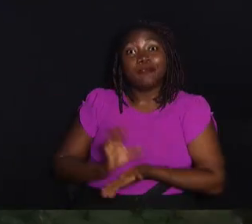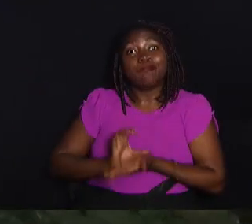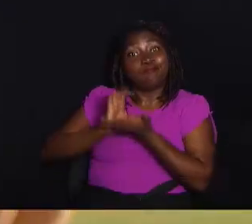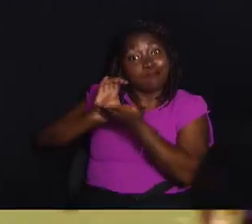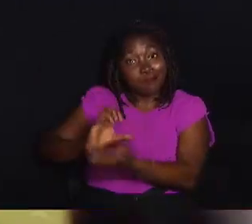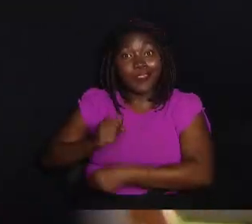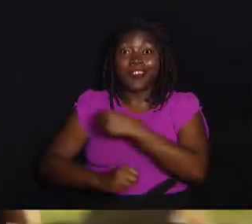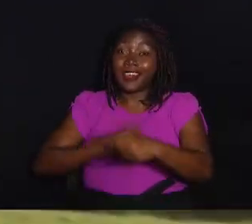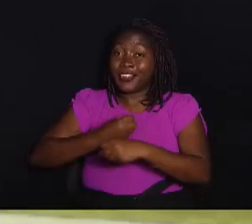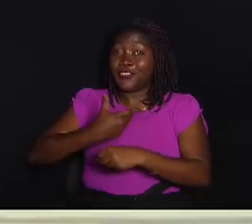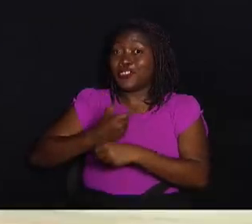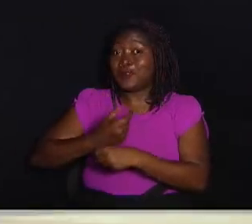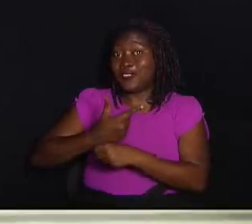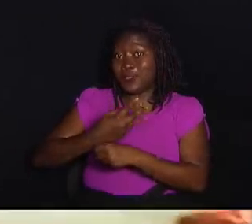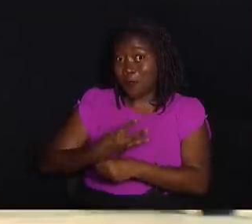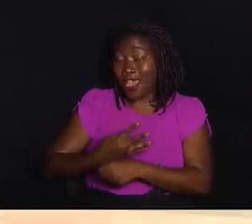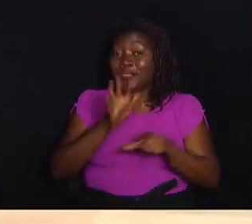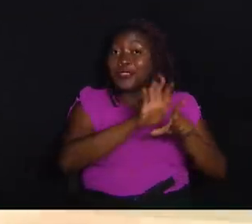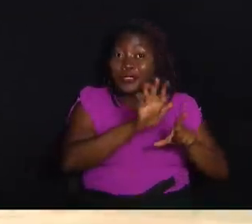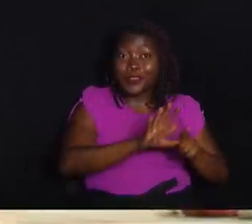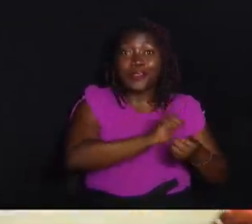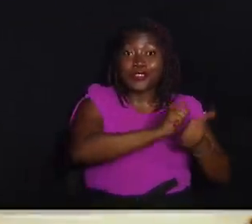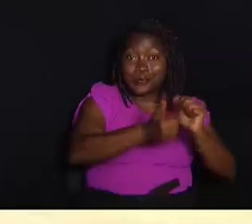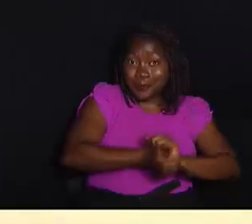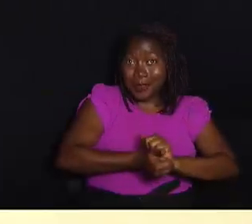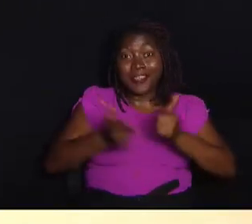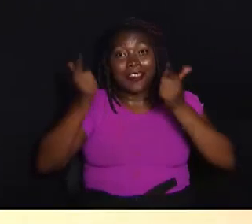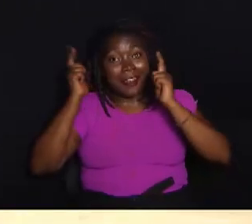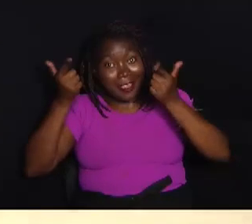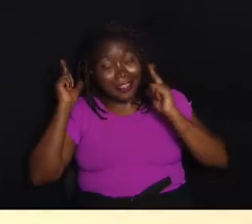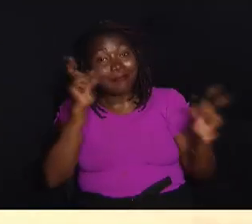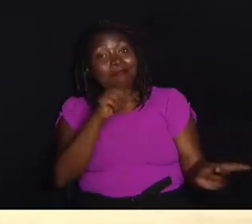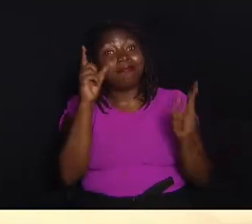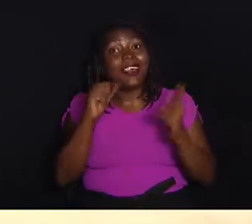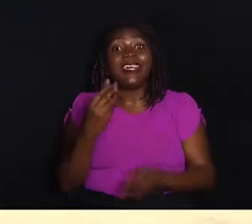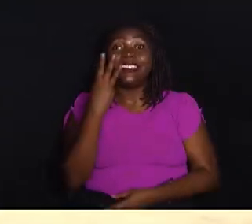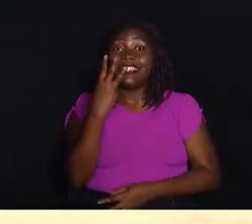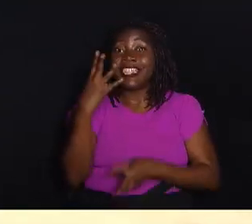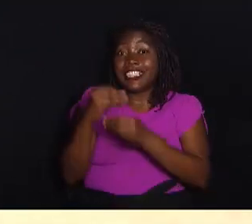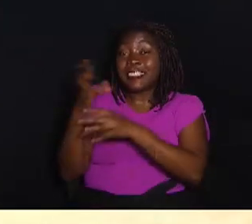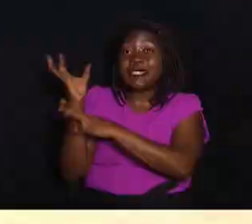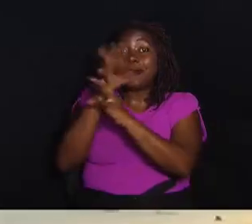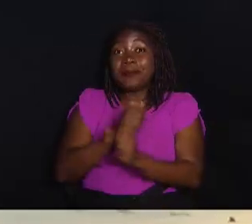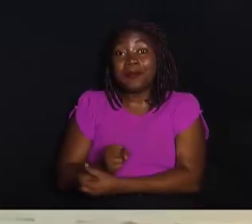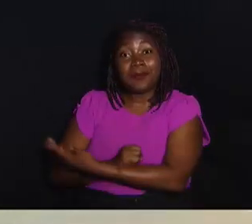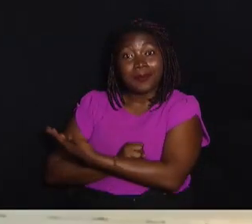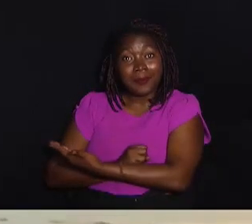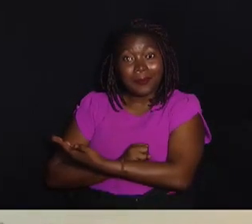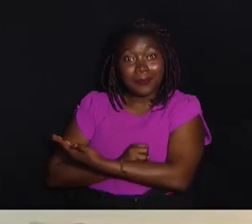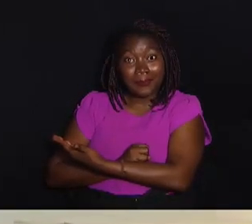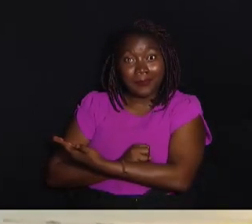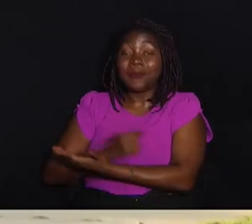2024 o setor de esportes e lazer foi contemplado com três emendas que totalizam R 155.000 que